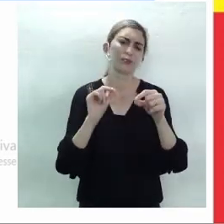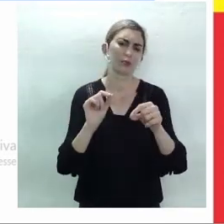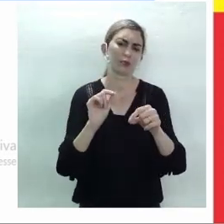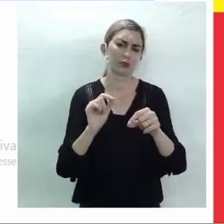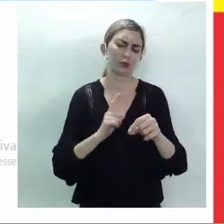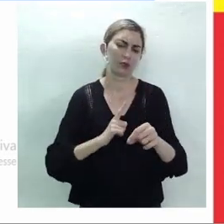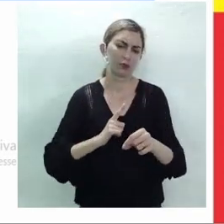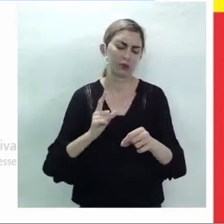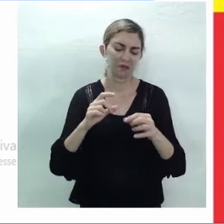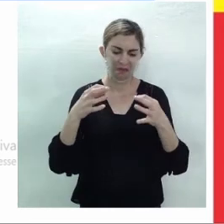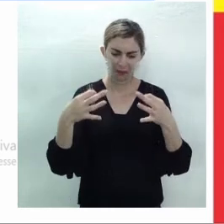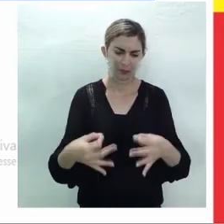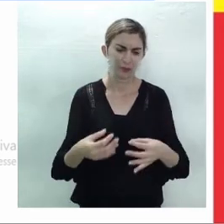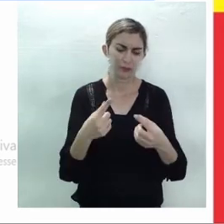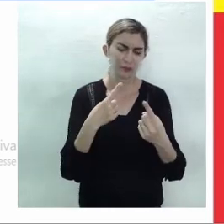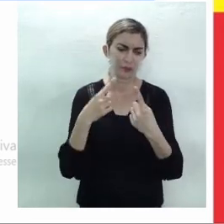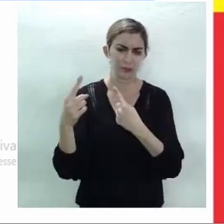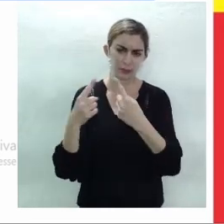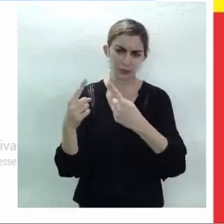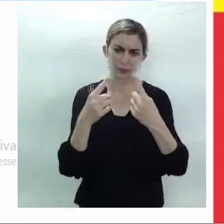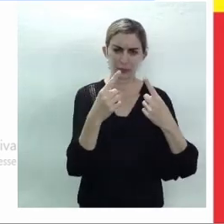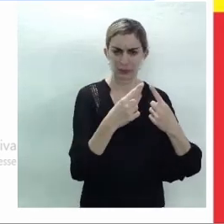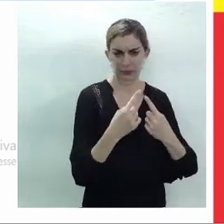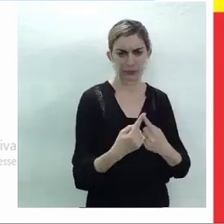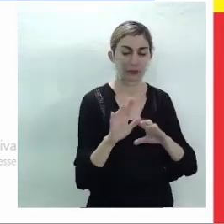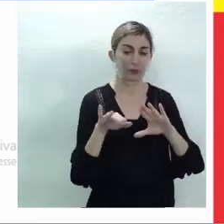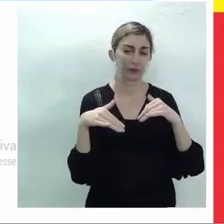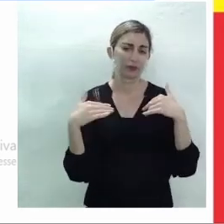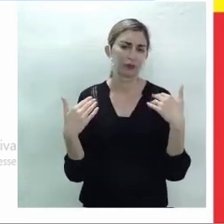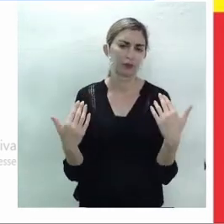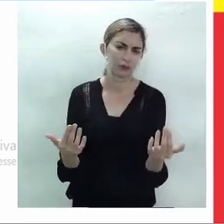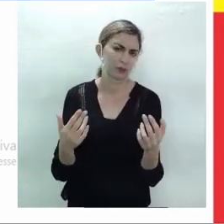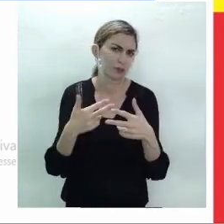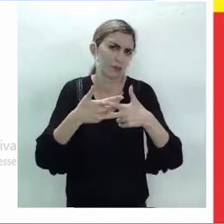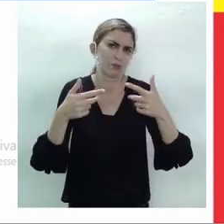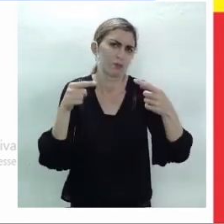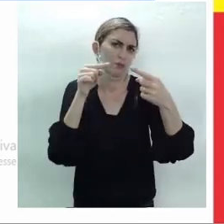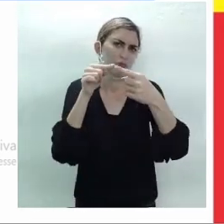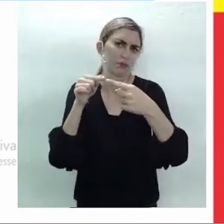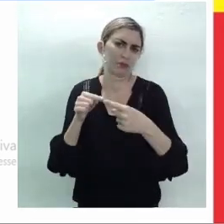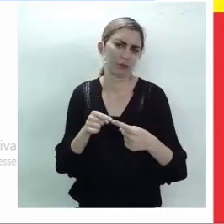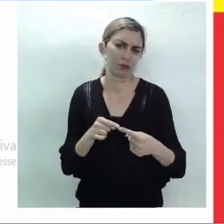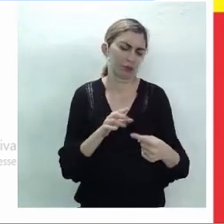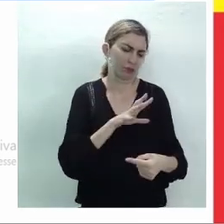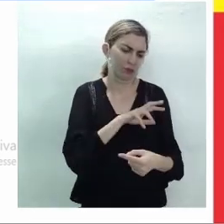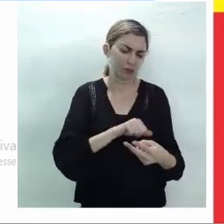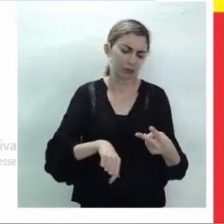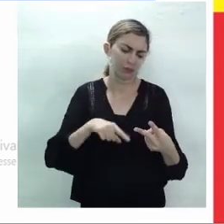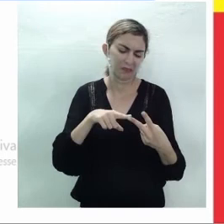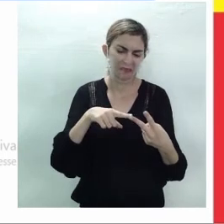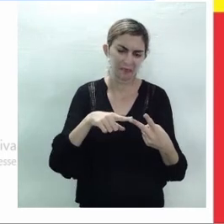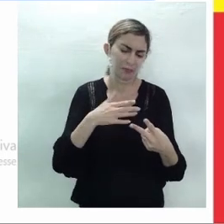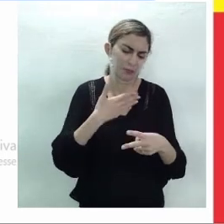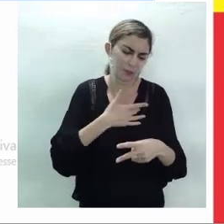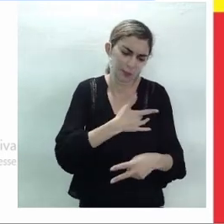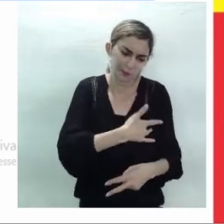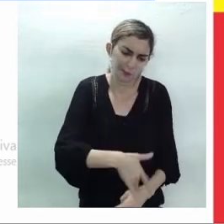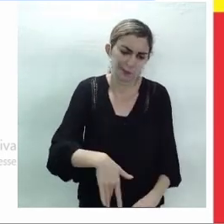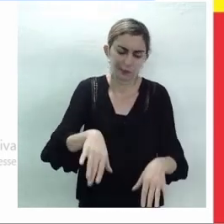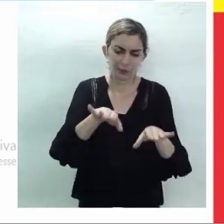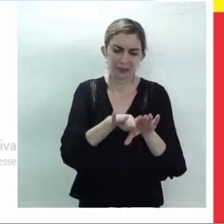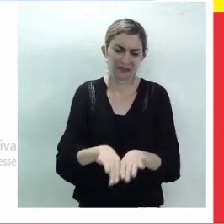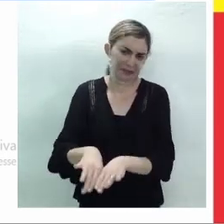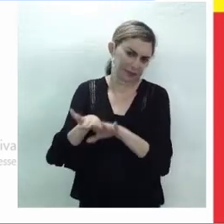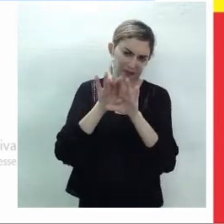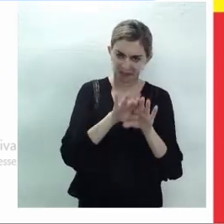algo que dá para justamente o quê? Dialogar. E quais são esses valores? Na tela nós temos o amor, a compaixão, a igualdade,